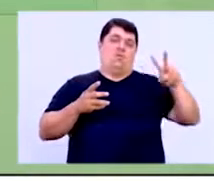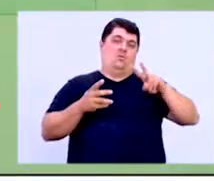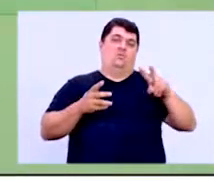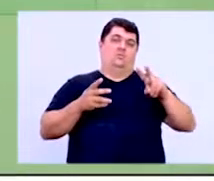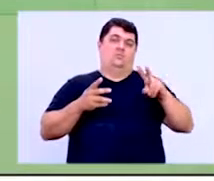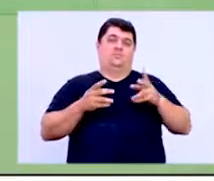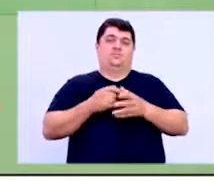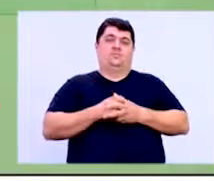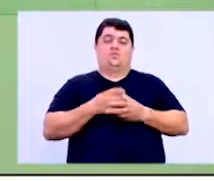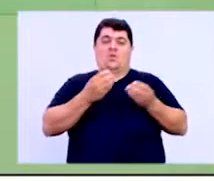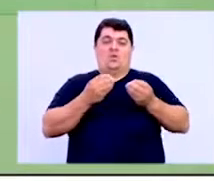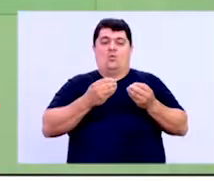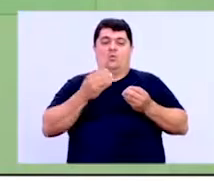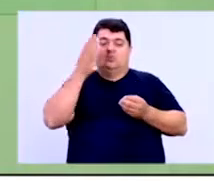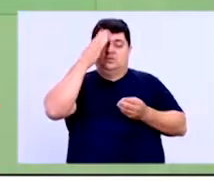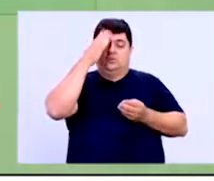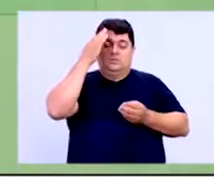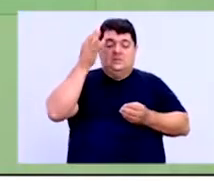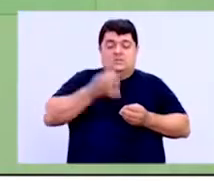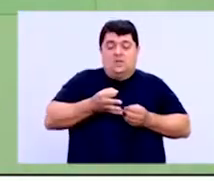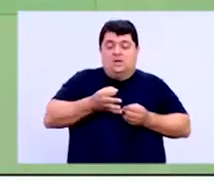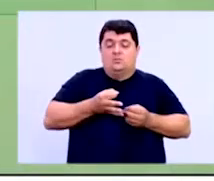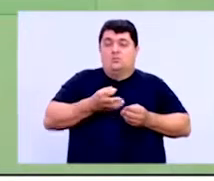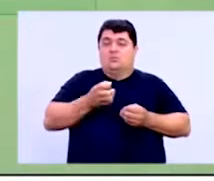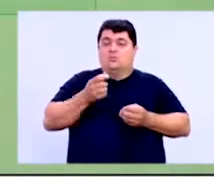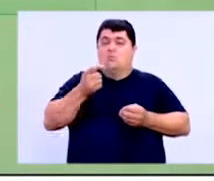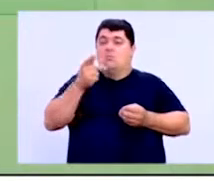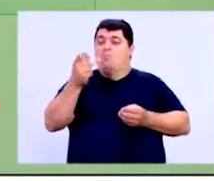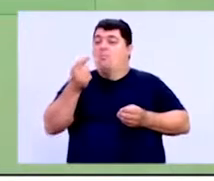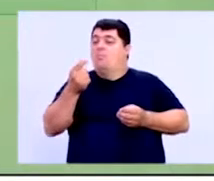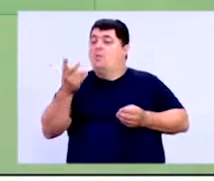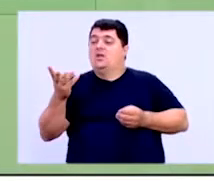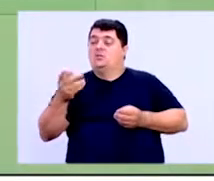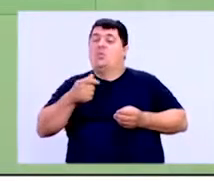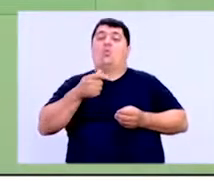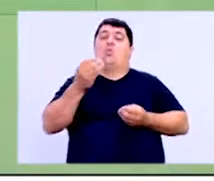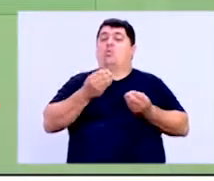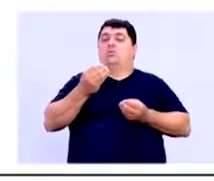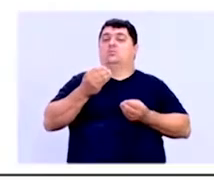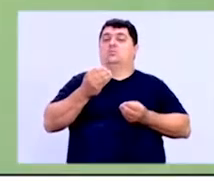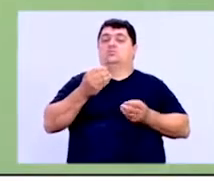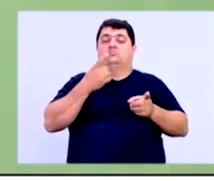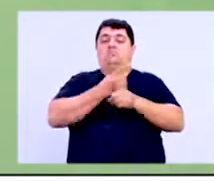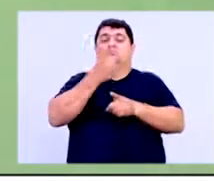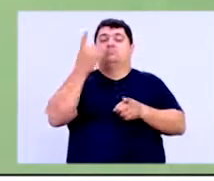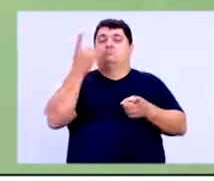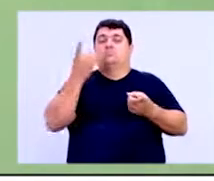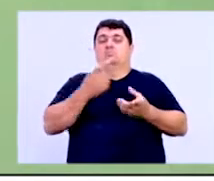como quantificar esse valor? Como dar um preço para esse valor?